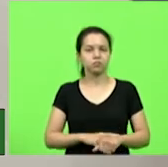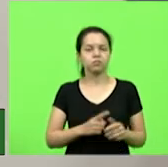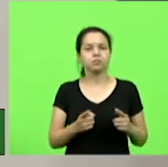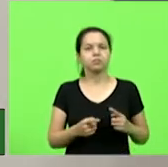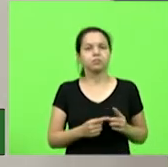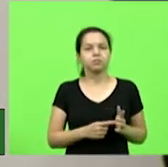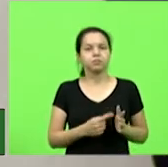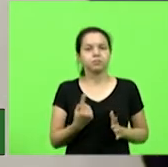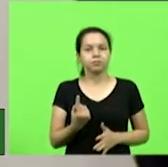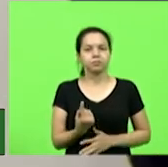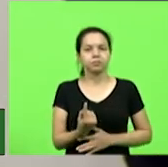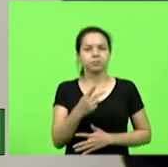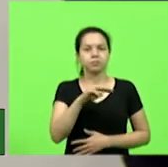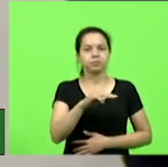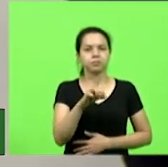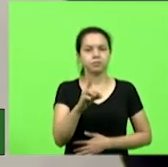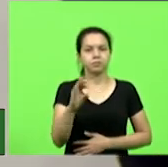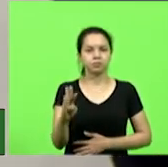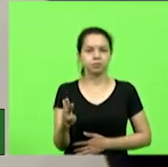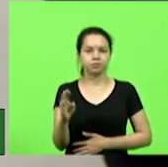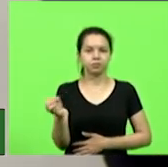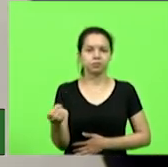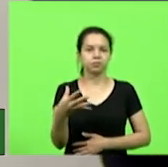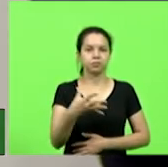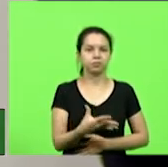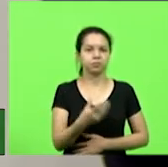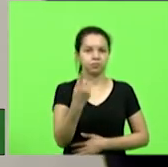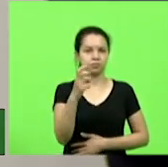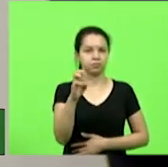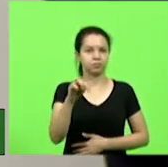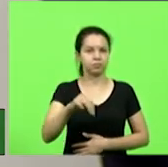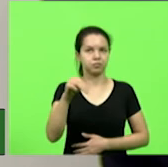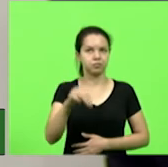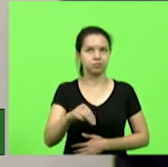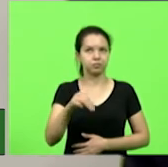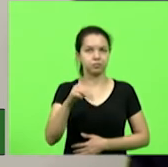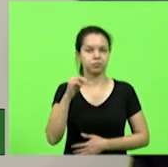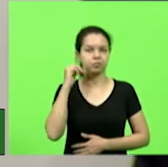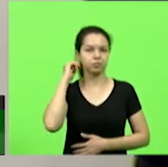MDB, Partido Novo, por 15 minutos. Alguém fará o uso da palavra?